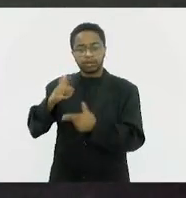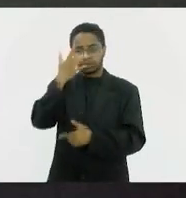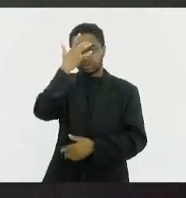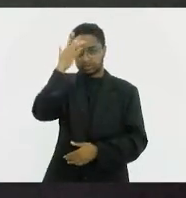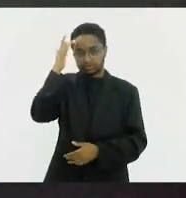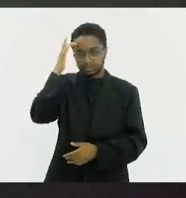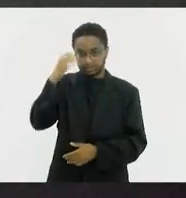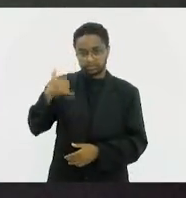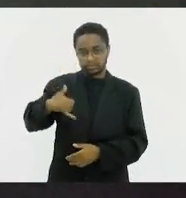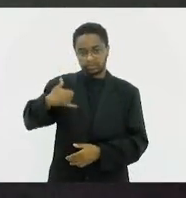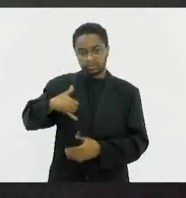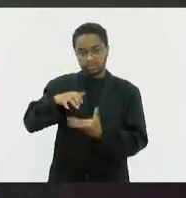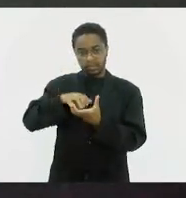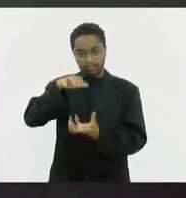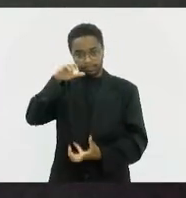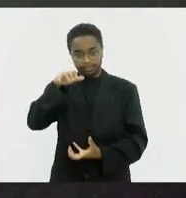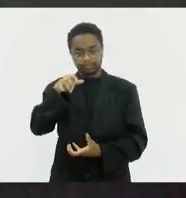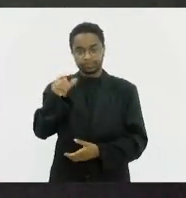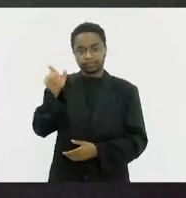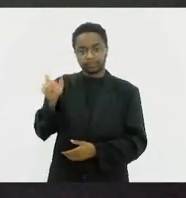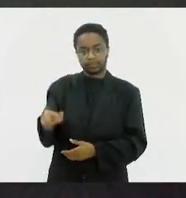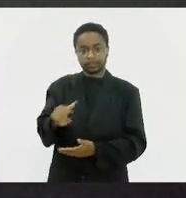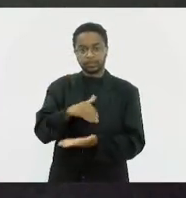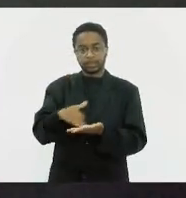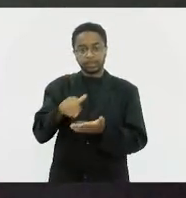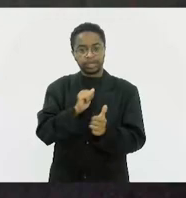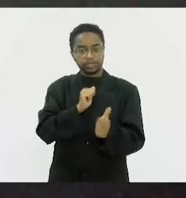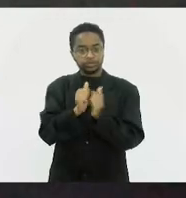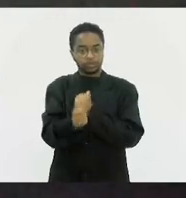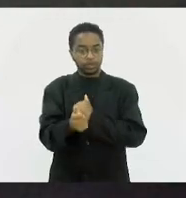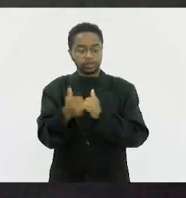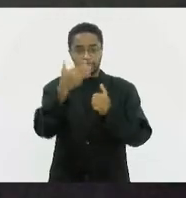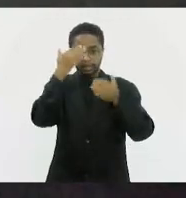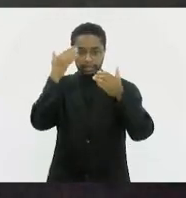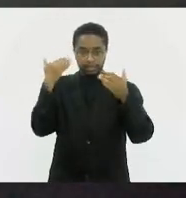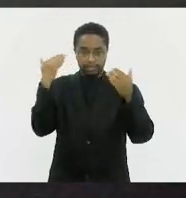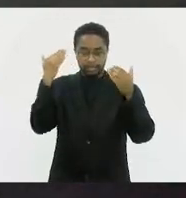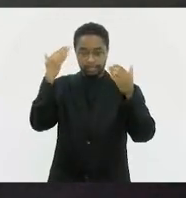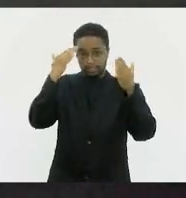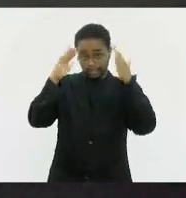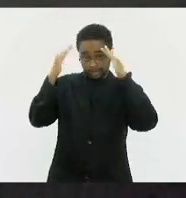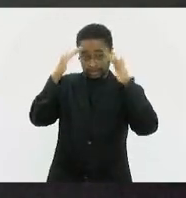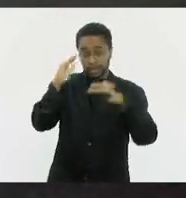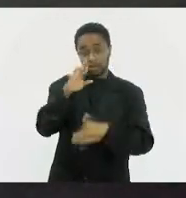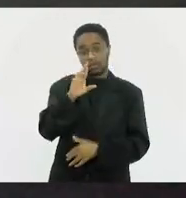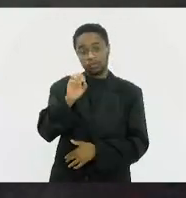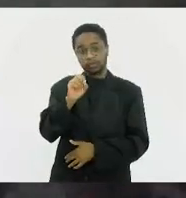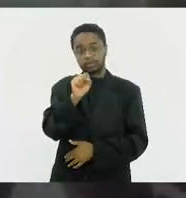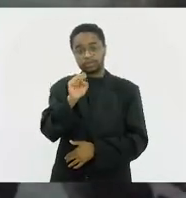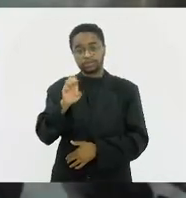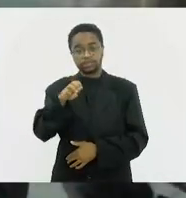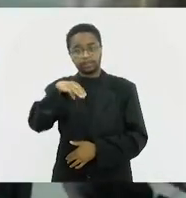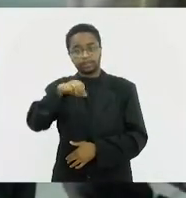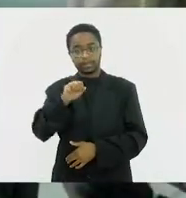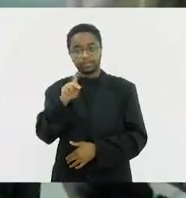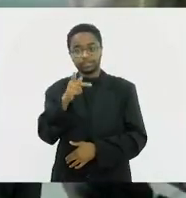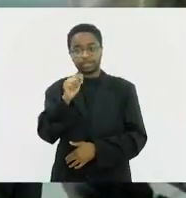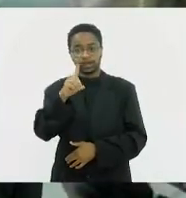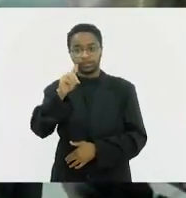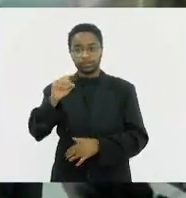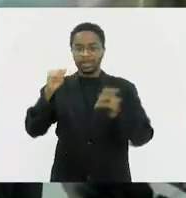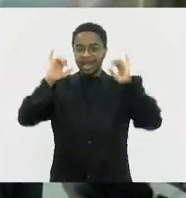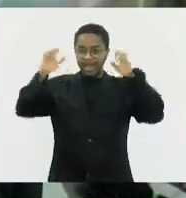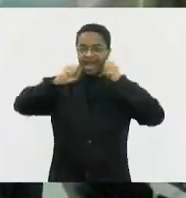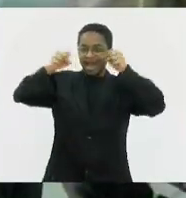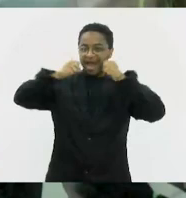na terceira idade, a secretária de Esporte e Lazer, senhora Rose Machado Vilela, professora de